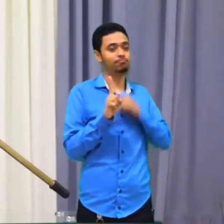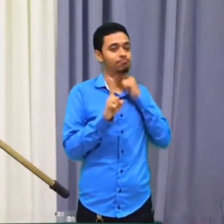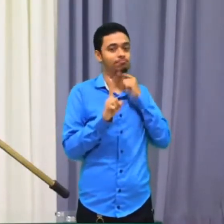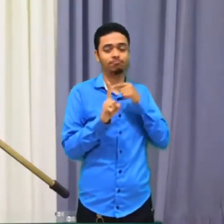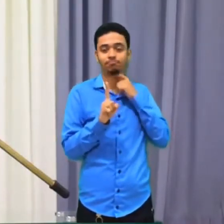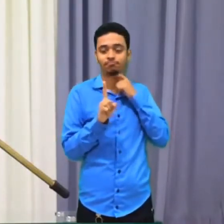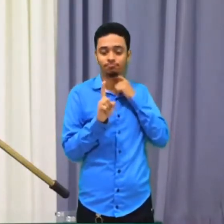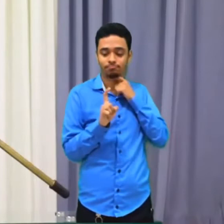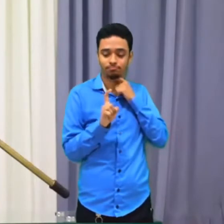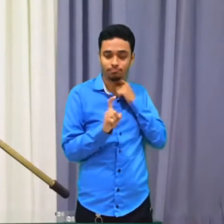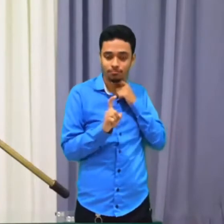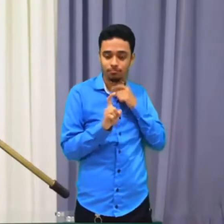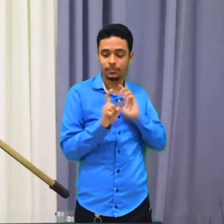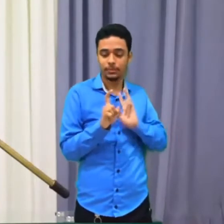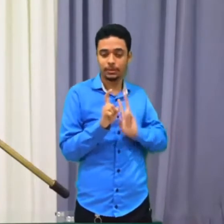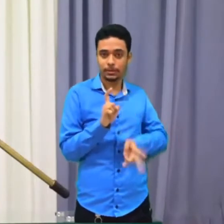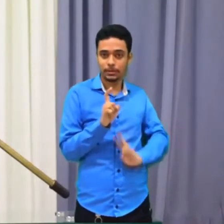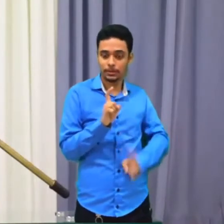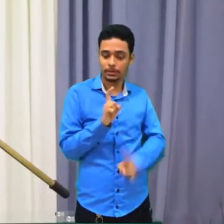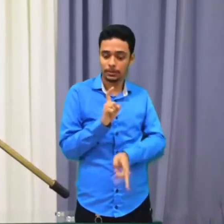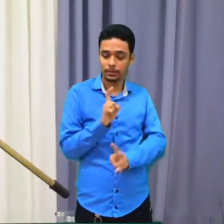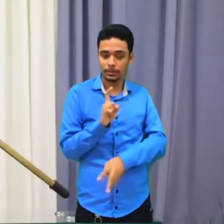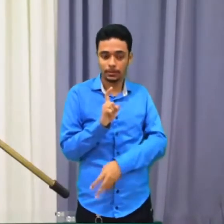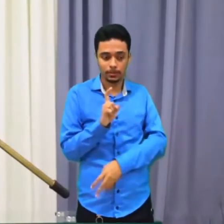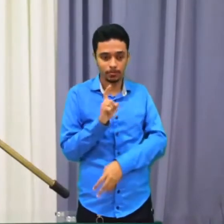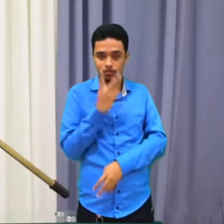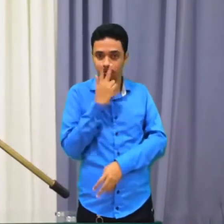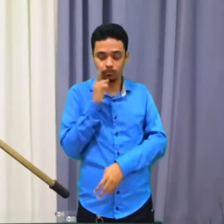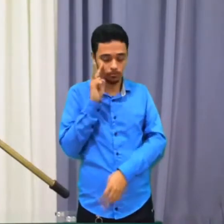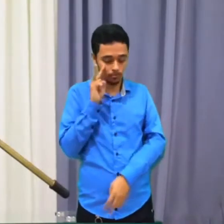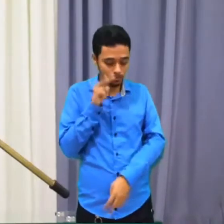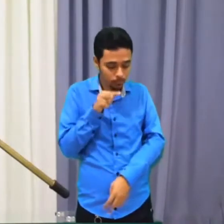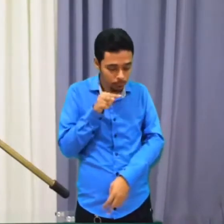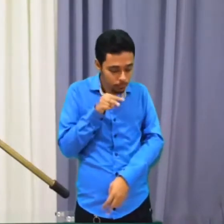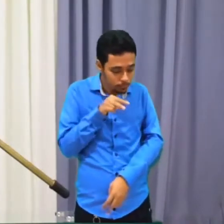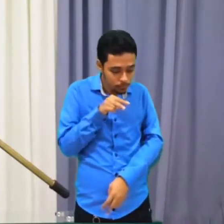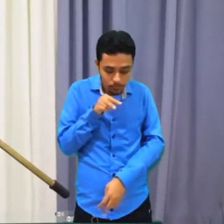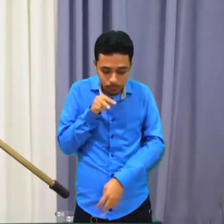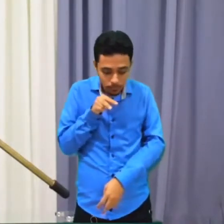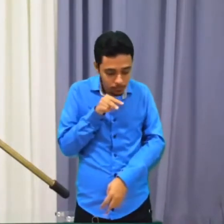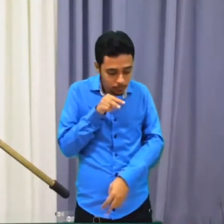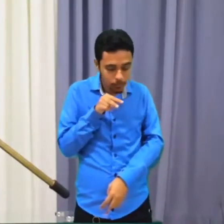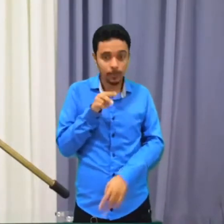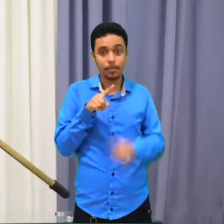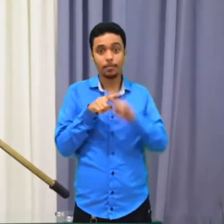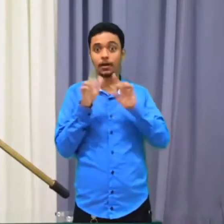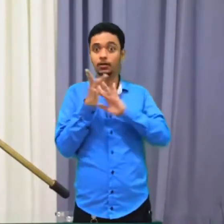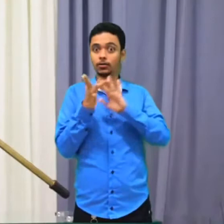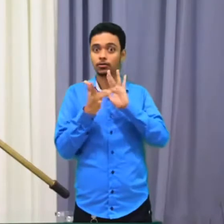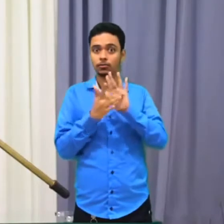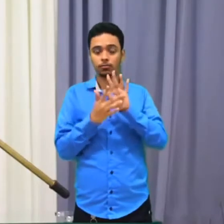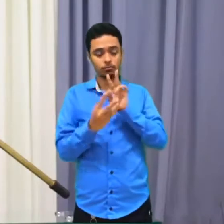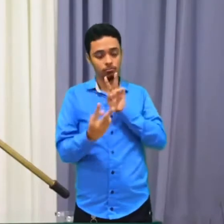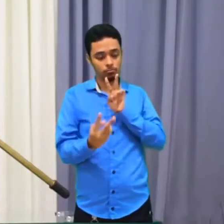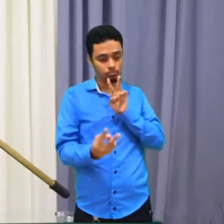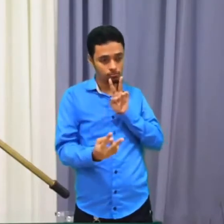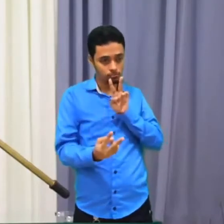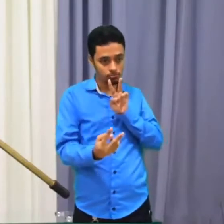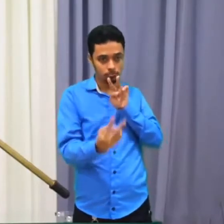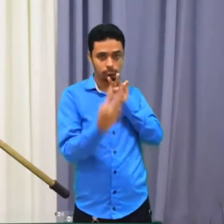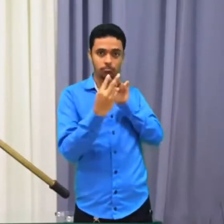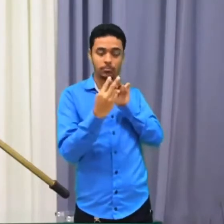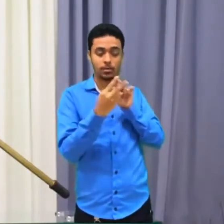ereta, ela ficava sempre encurvada, olhando para o chão. E Jesus olhou para ela e discerniu que